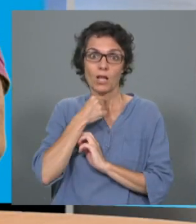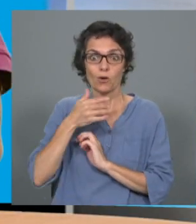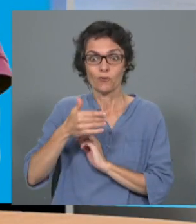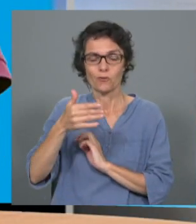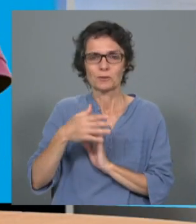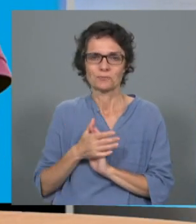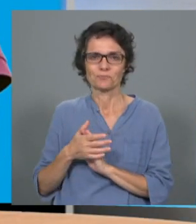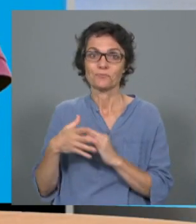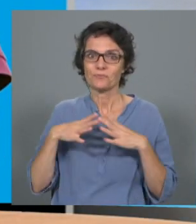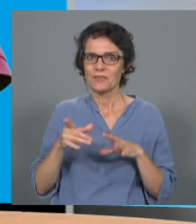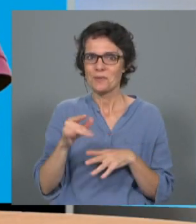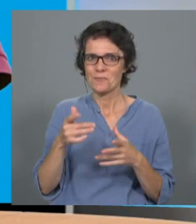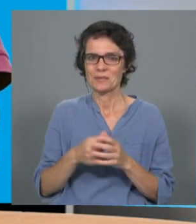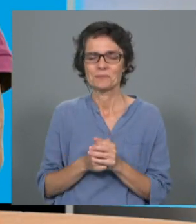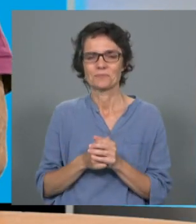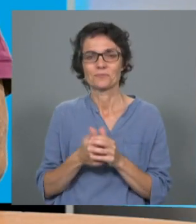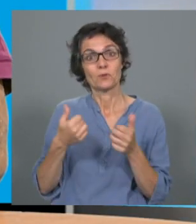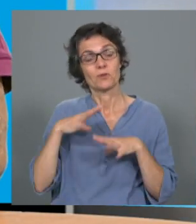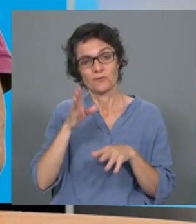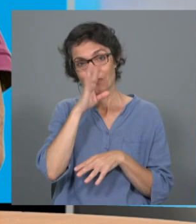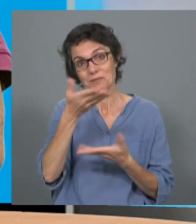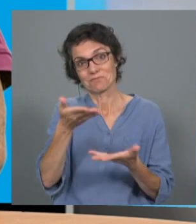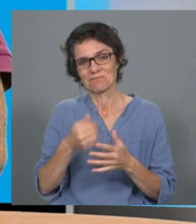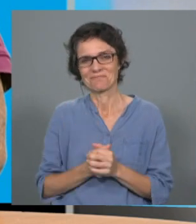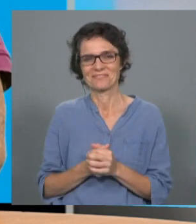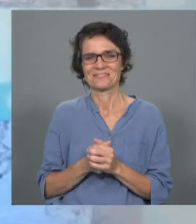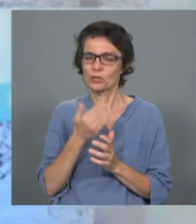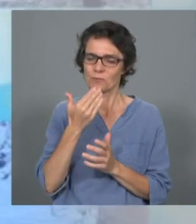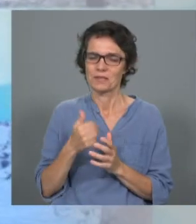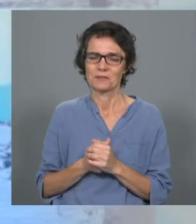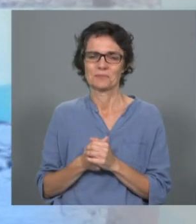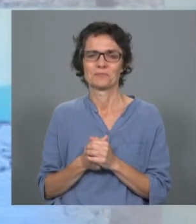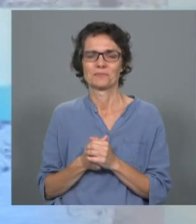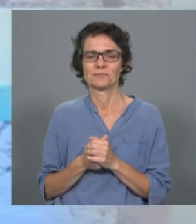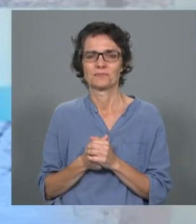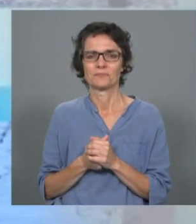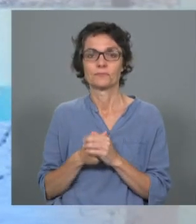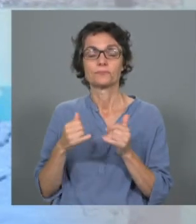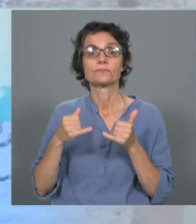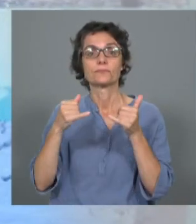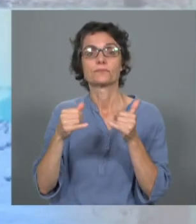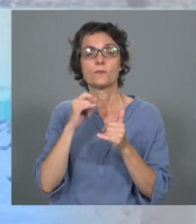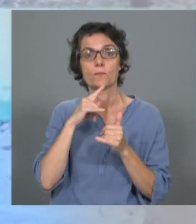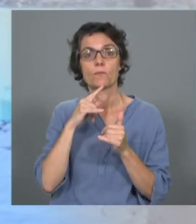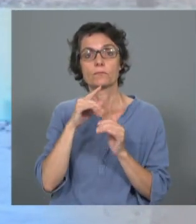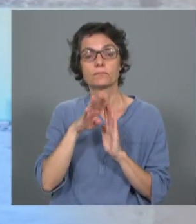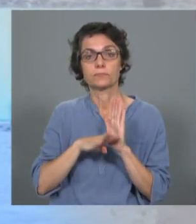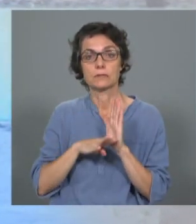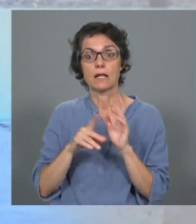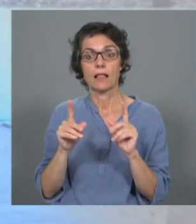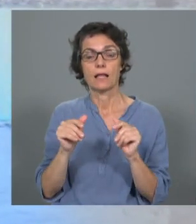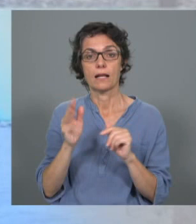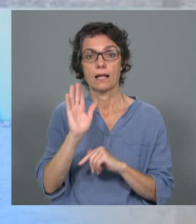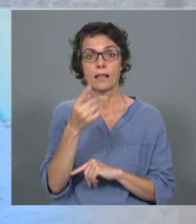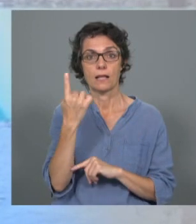Também. Muito obrigado e boas férias, se for o caso também para si. Muito obrigado, igualmente. Mais logo siga a nossa edição na rádio, na